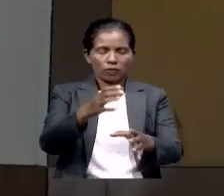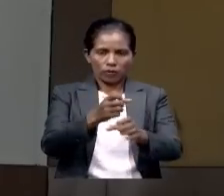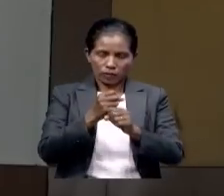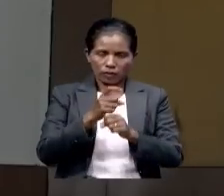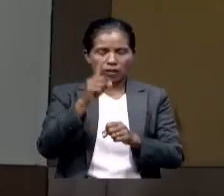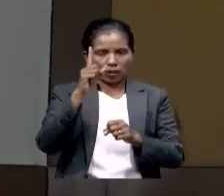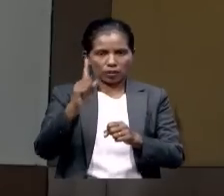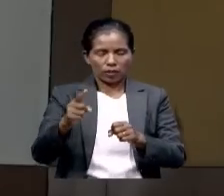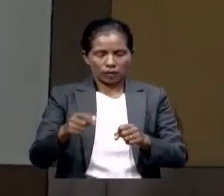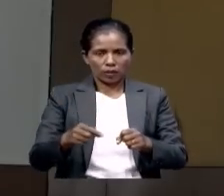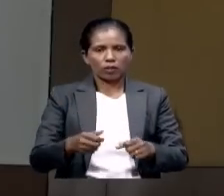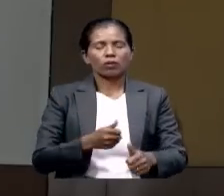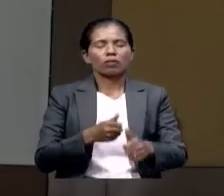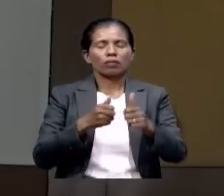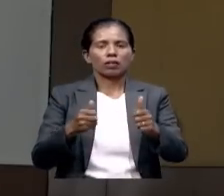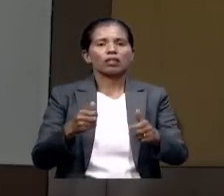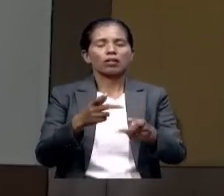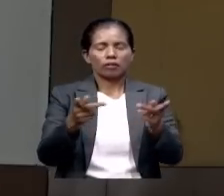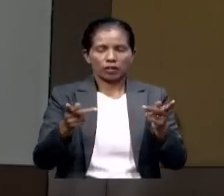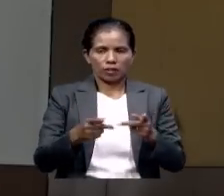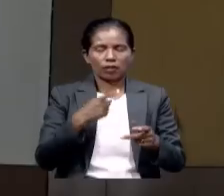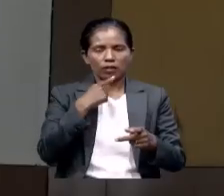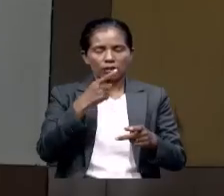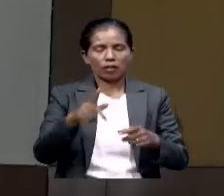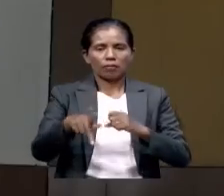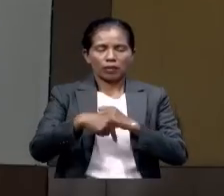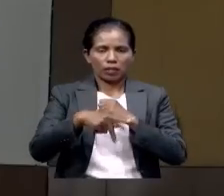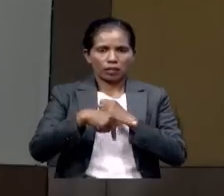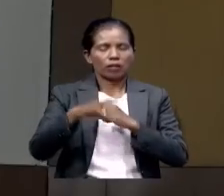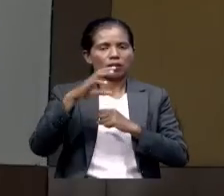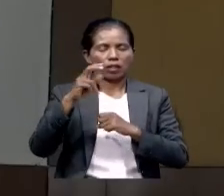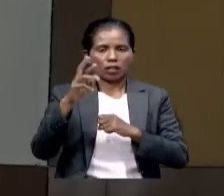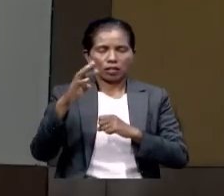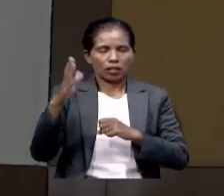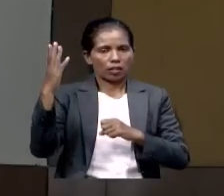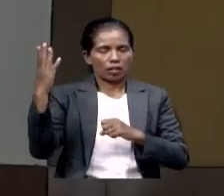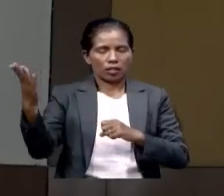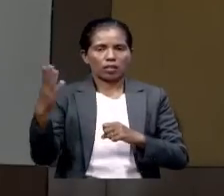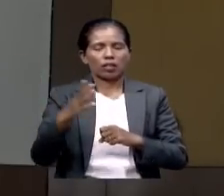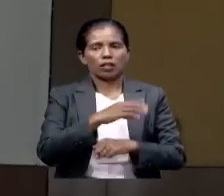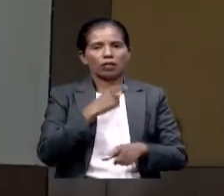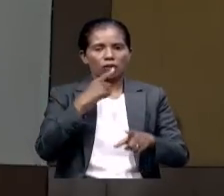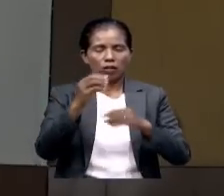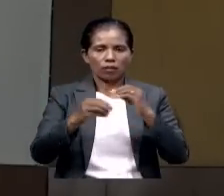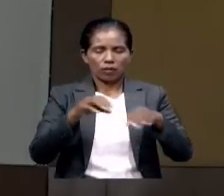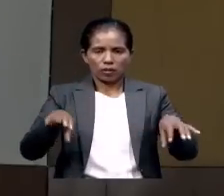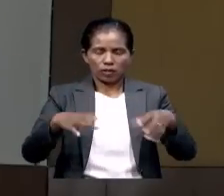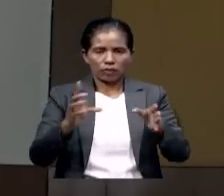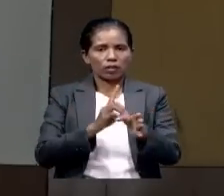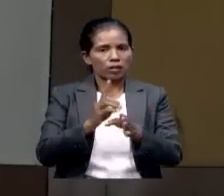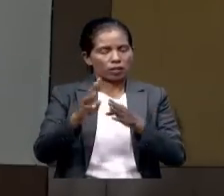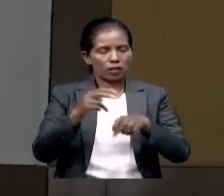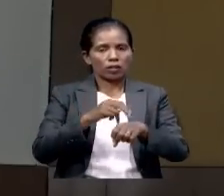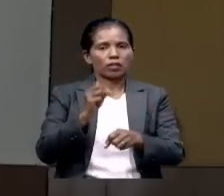ba prensi falindi fating. Relasiun ho deputado bancada senior teni intervenção iha plenare semana ne, questiona serviço direção